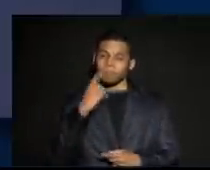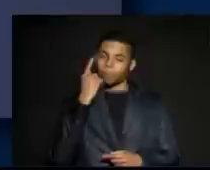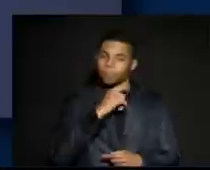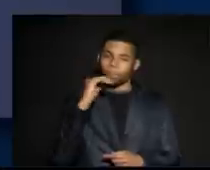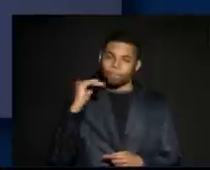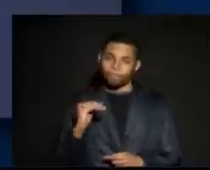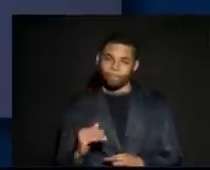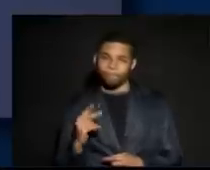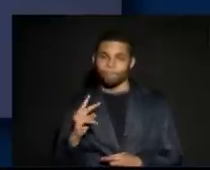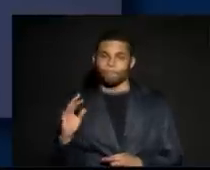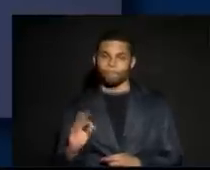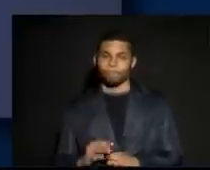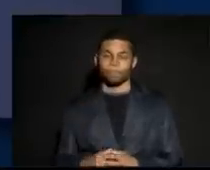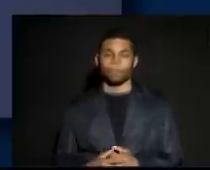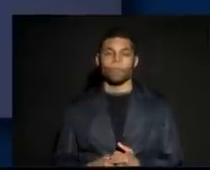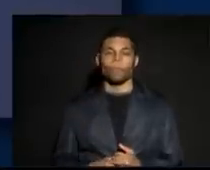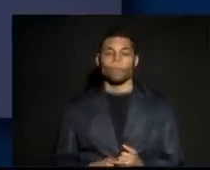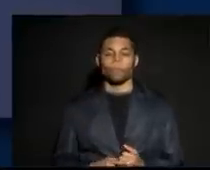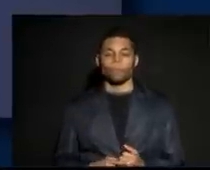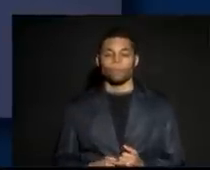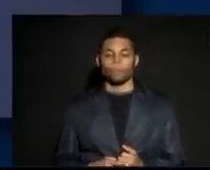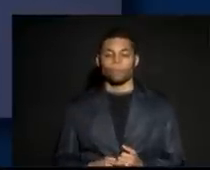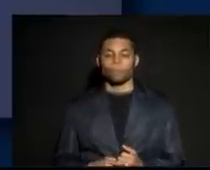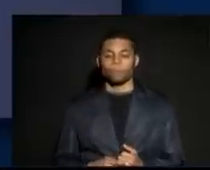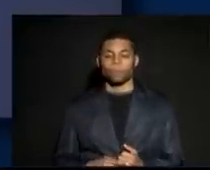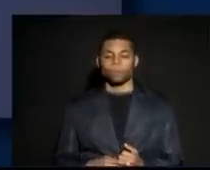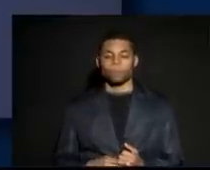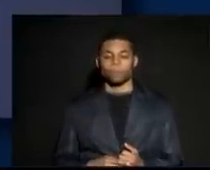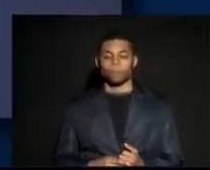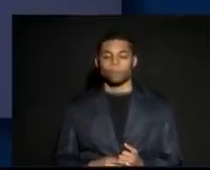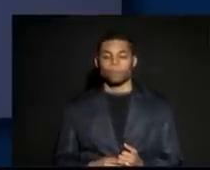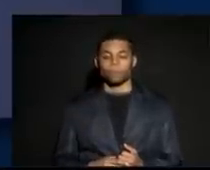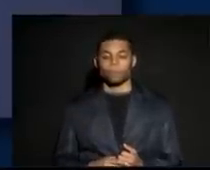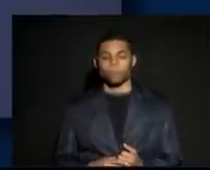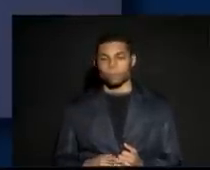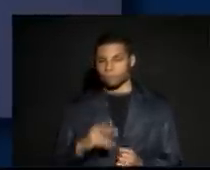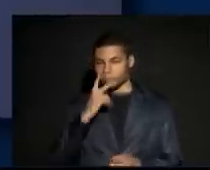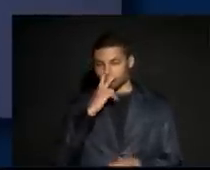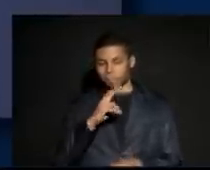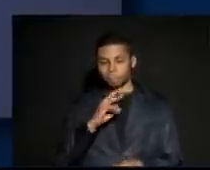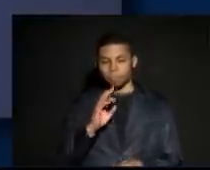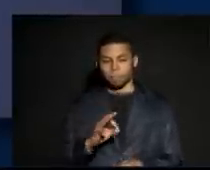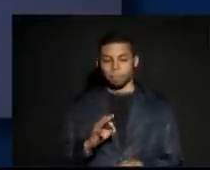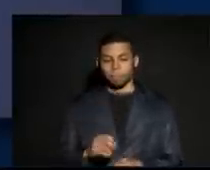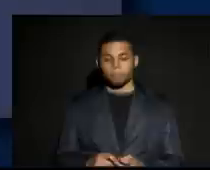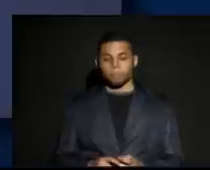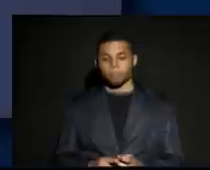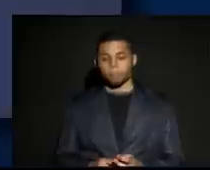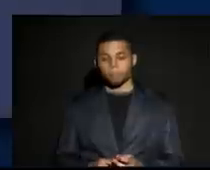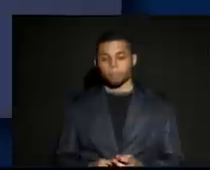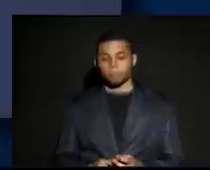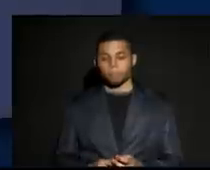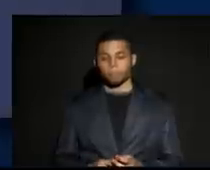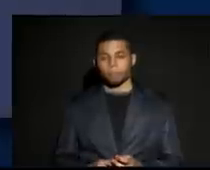de dois por cento que a meta deles acho que isso plenamente possível a economia americana é